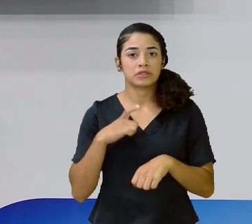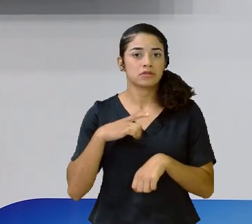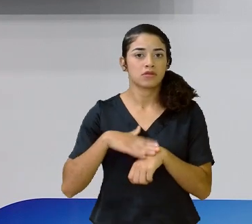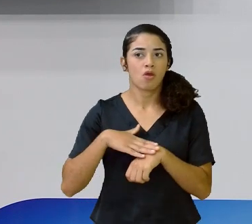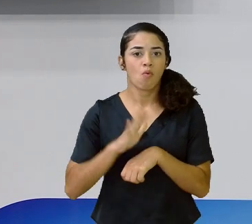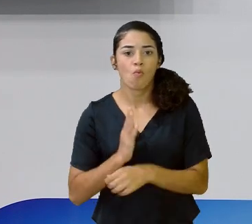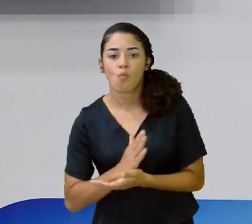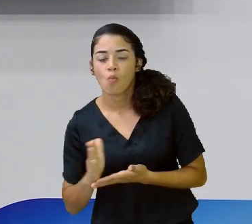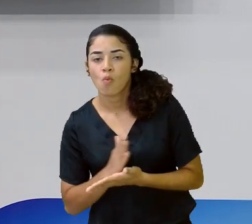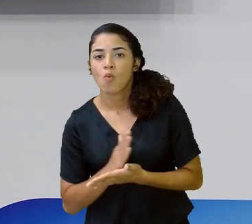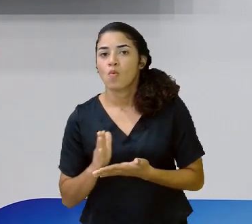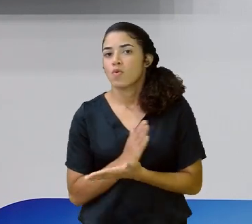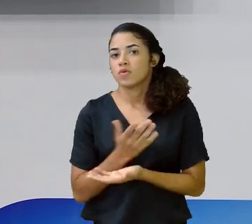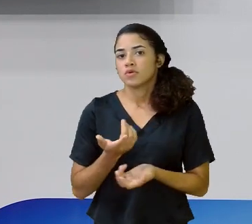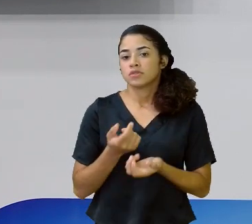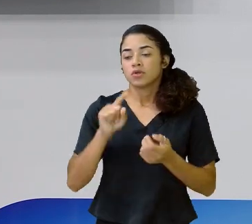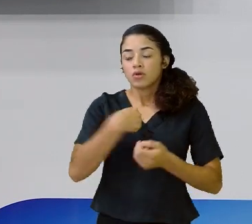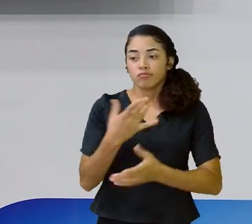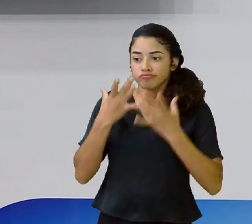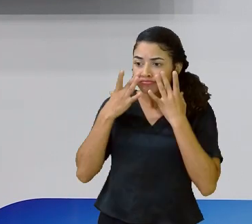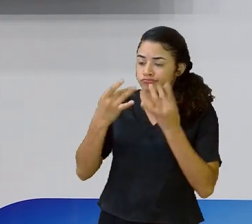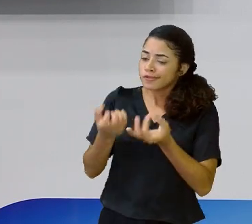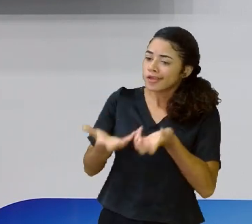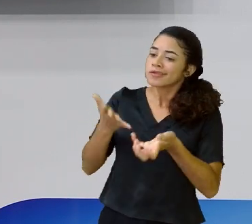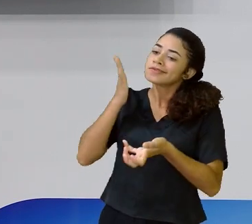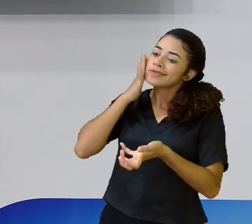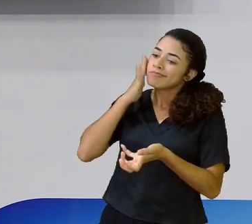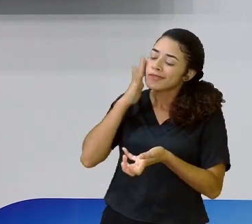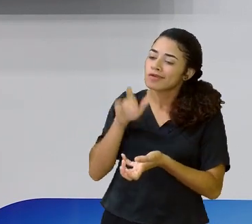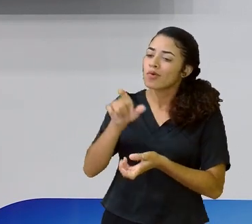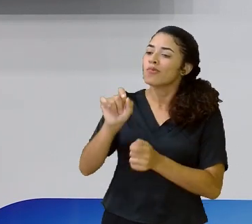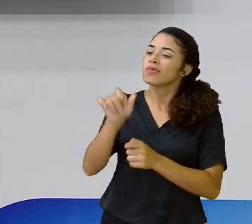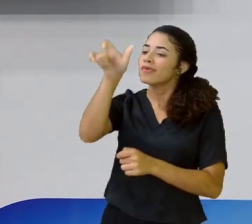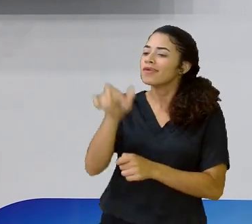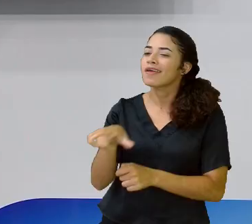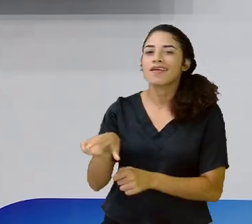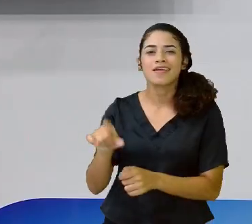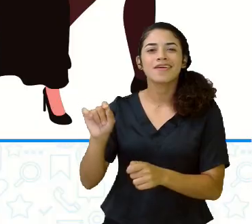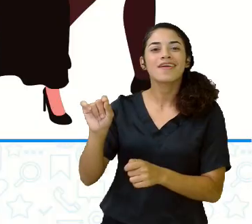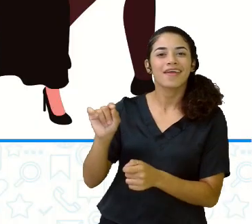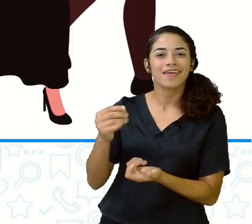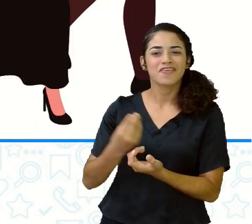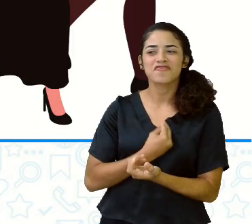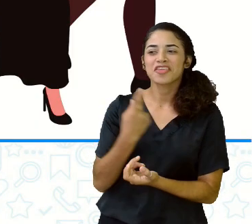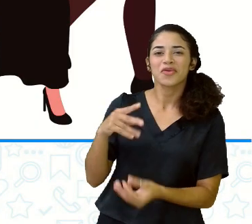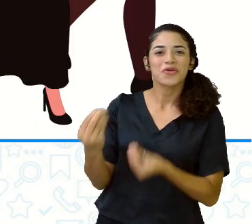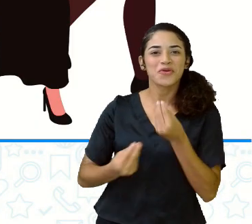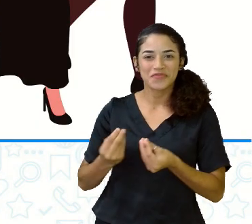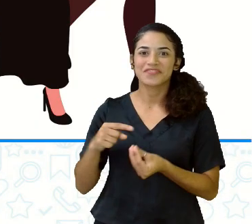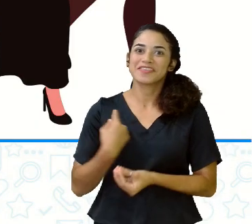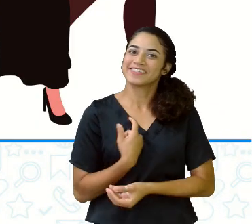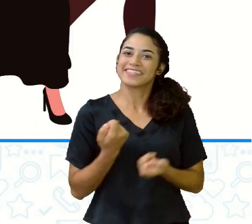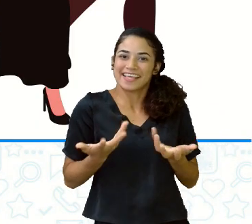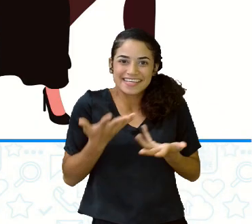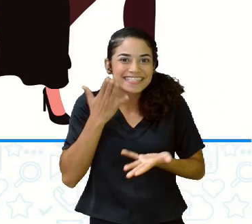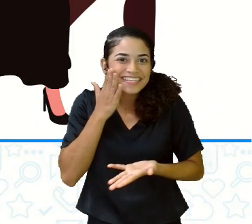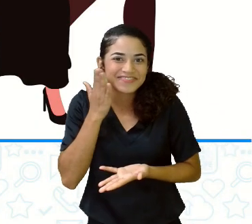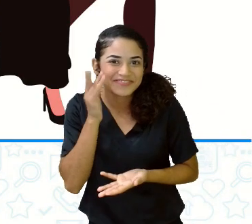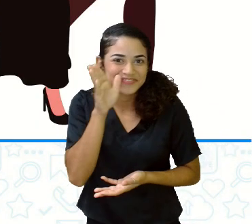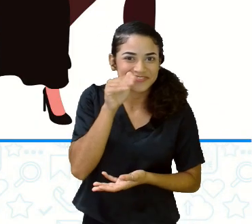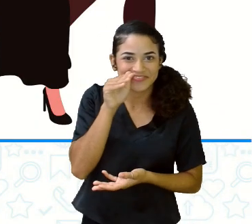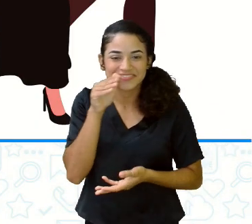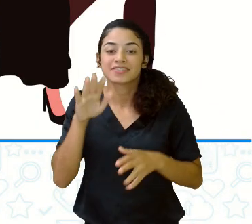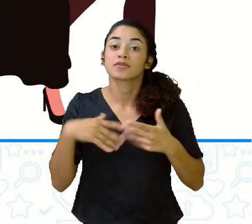chame a nossa atenção, para a gente querer saber e entender o que se passou na vida dele. Por isso, a divulgação de sua vida se